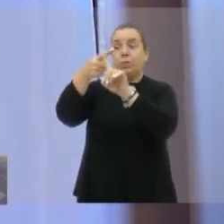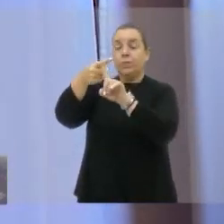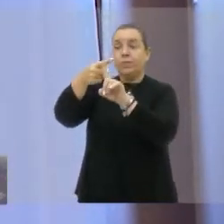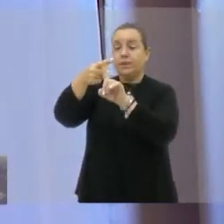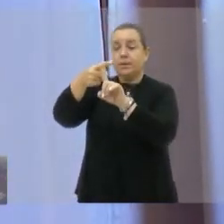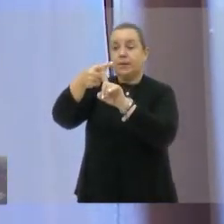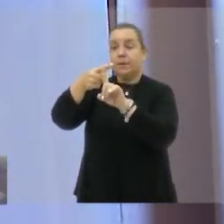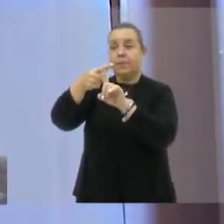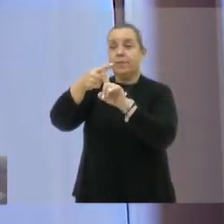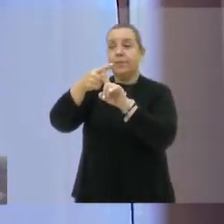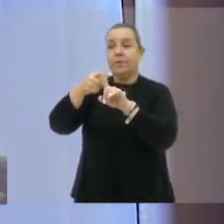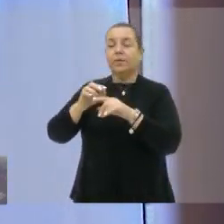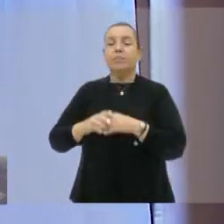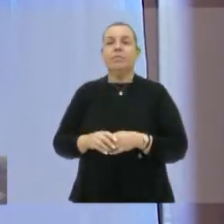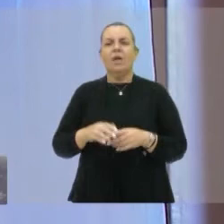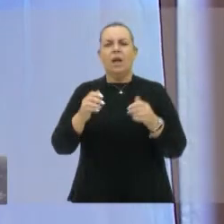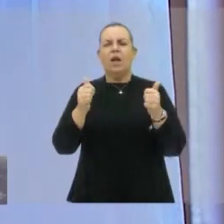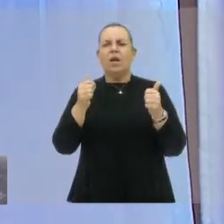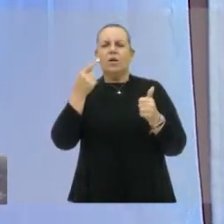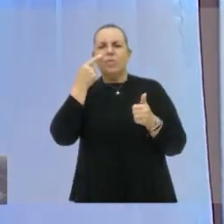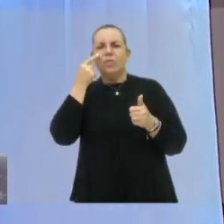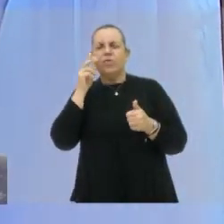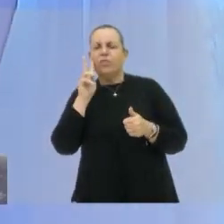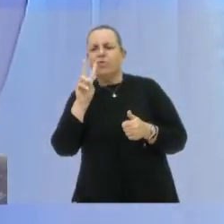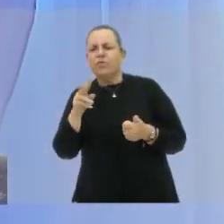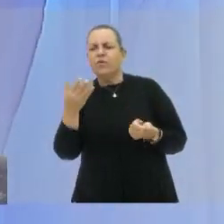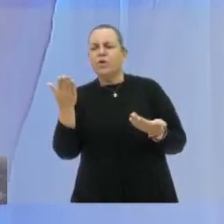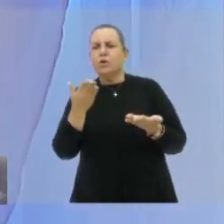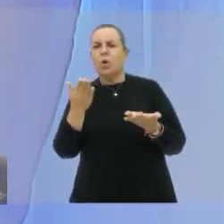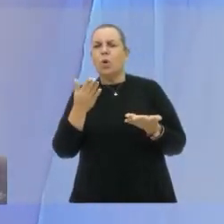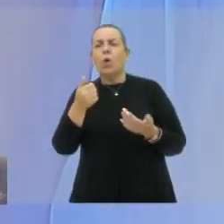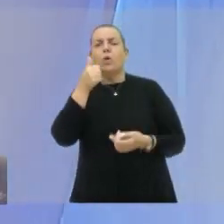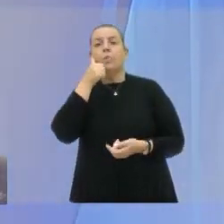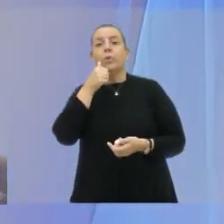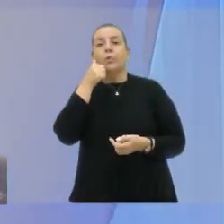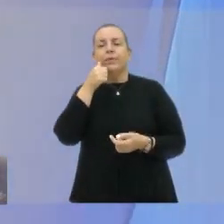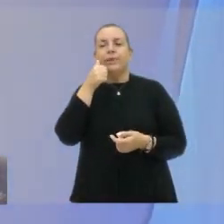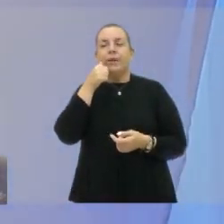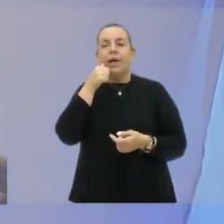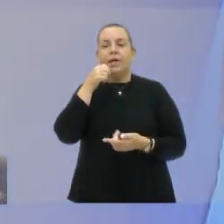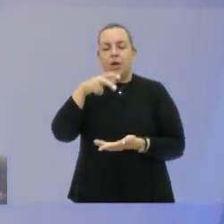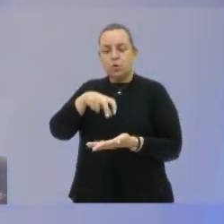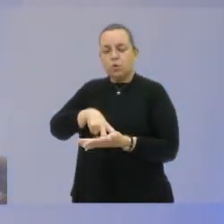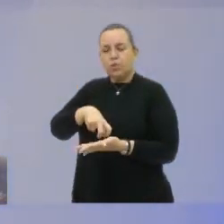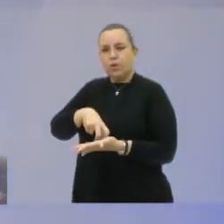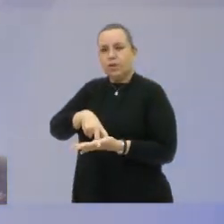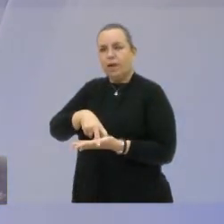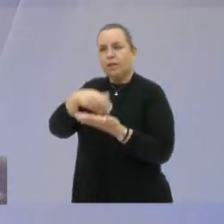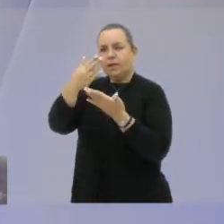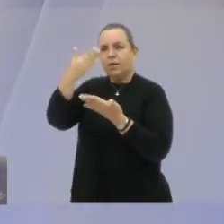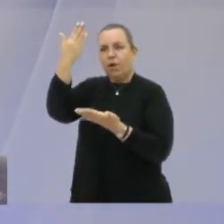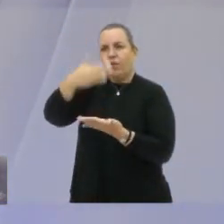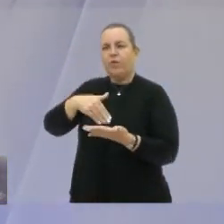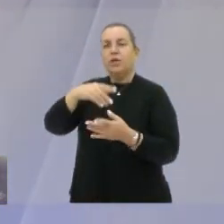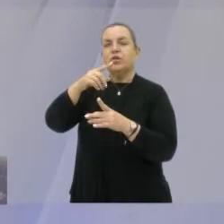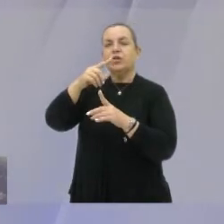A imagem que me vem agora é desta mulher ajoelhada na frente da